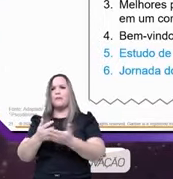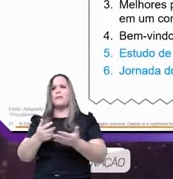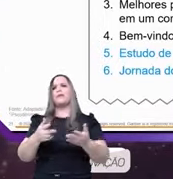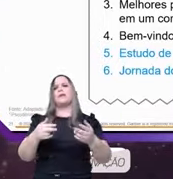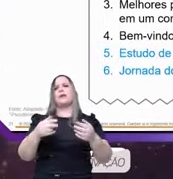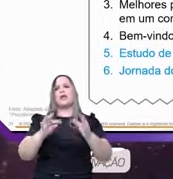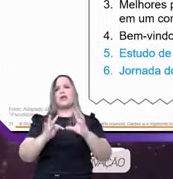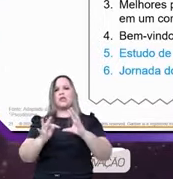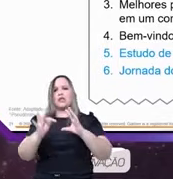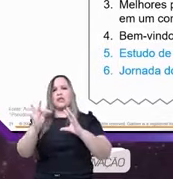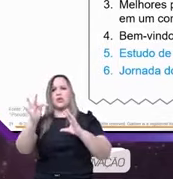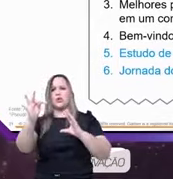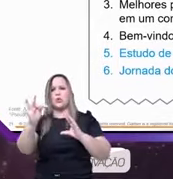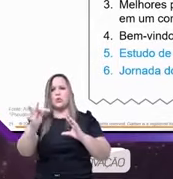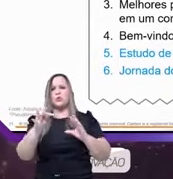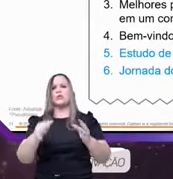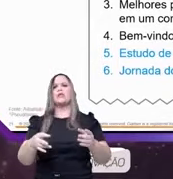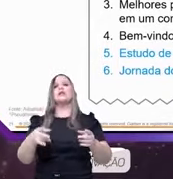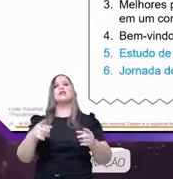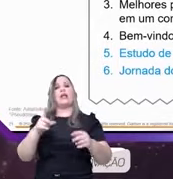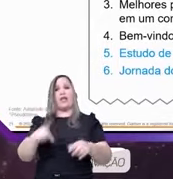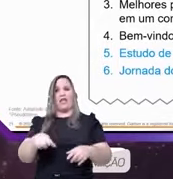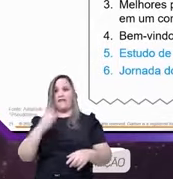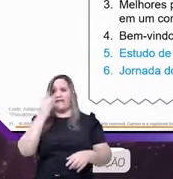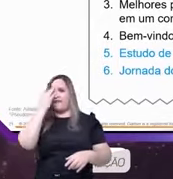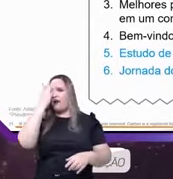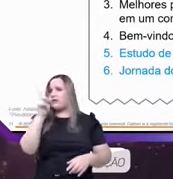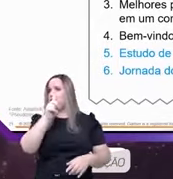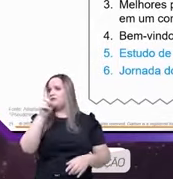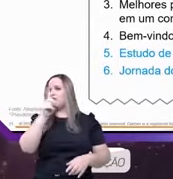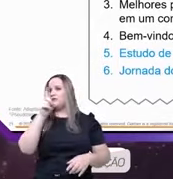processos de compras são difíceis.